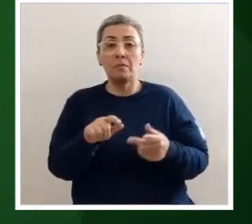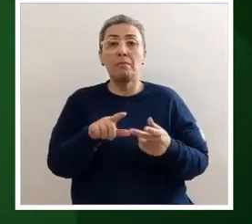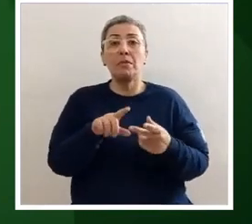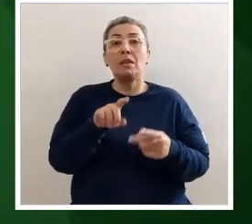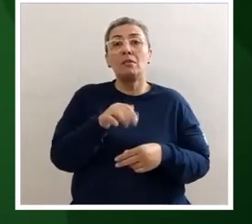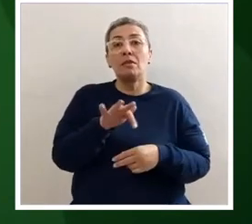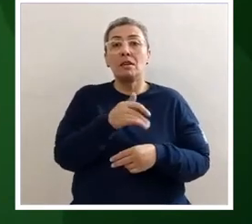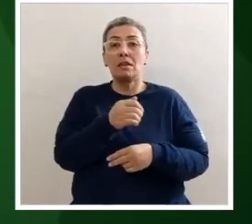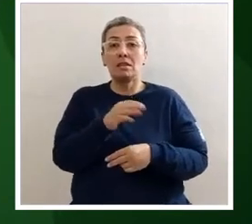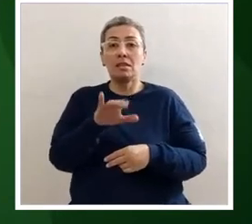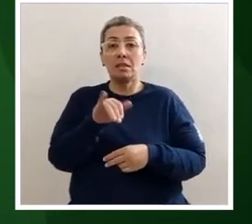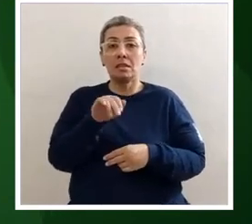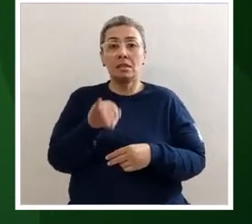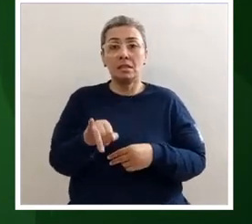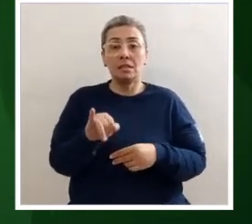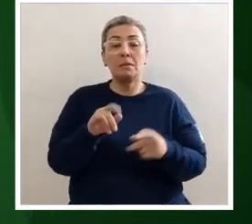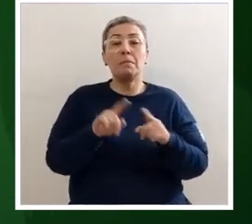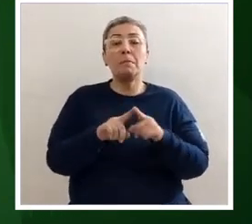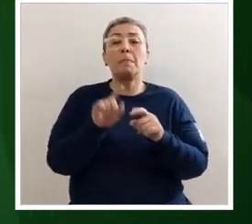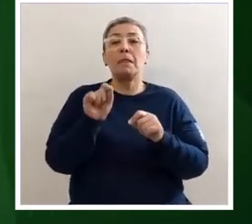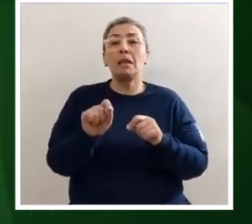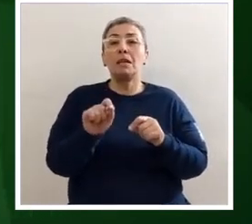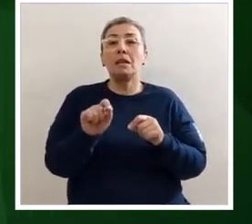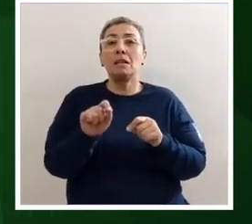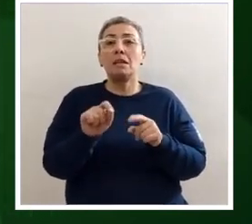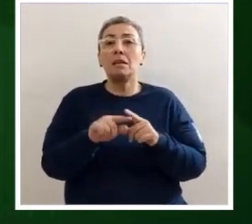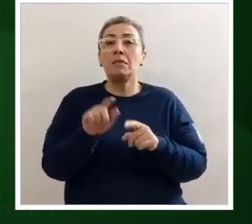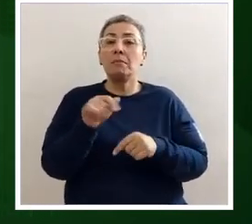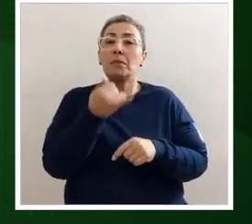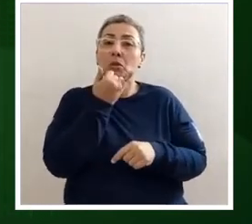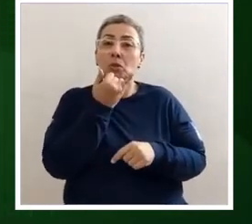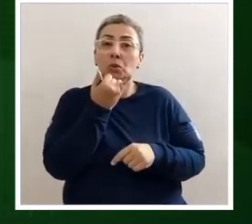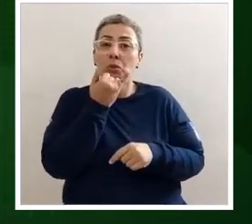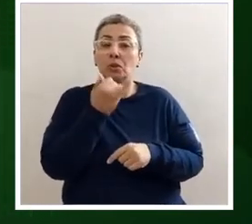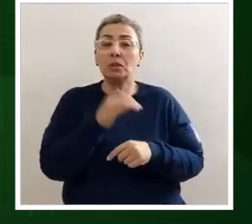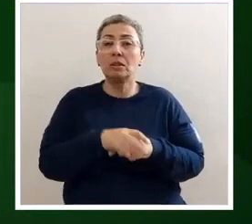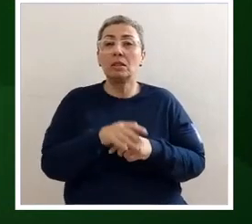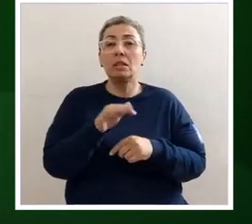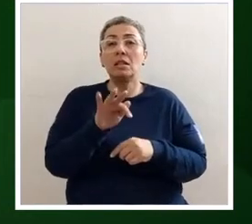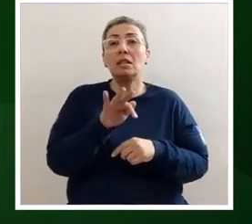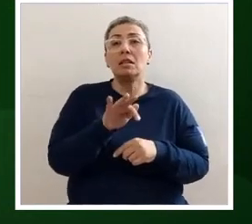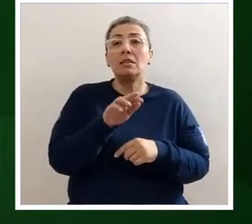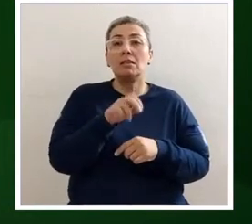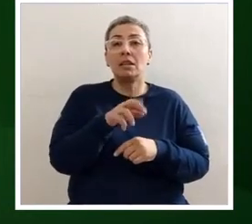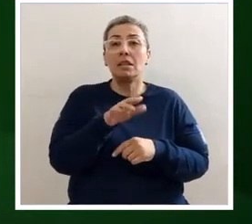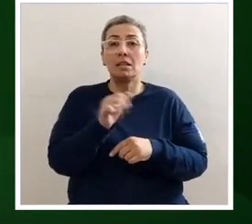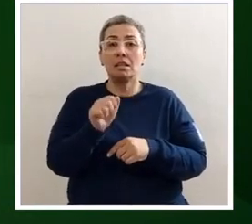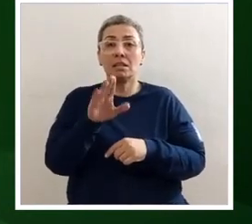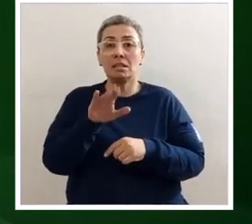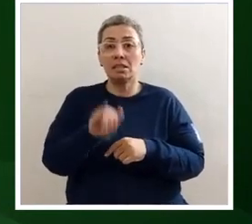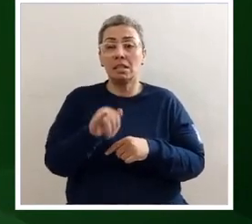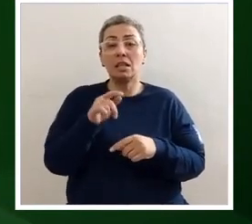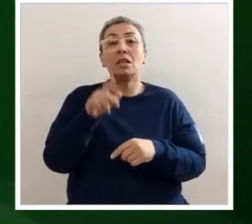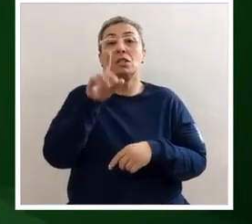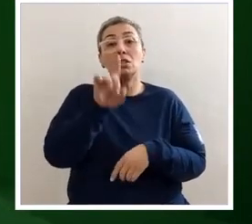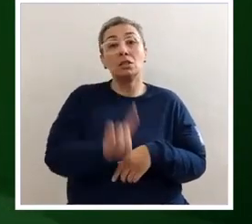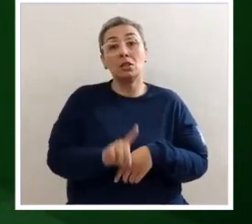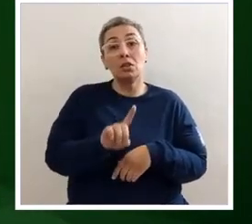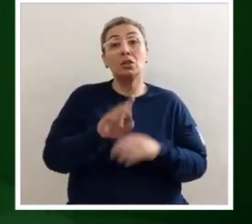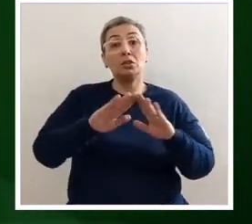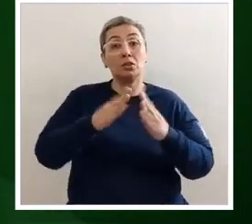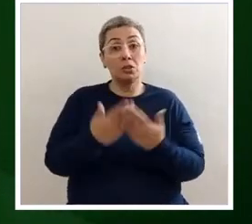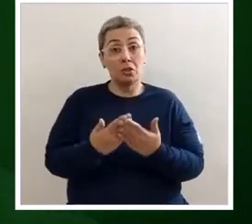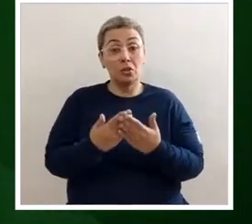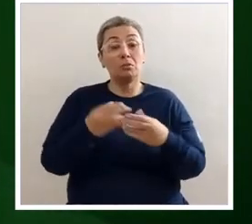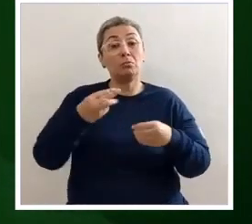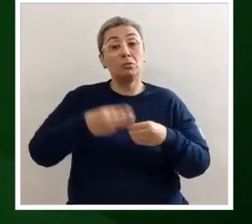Ferracini ferrense desculpe ferrense diretora de escola do município de Guararema